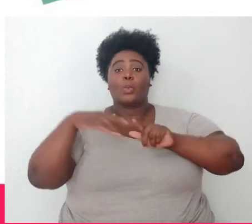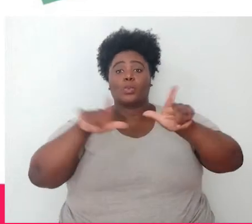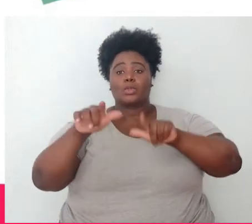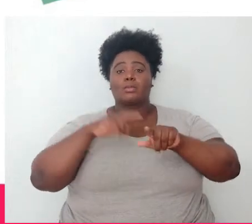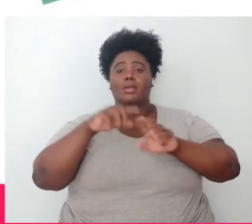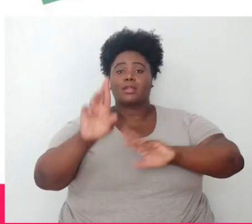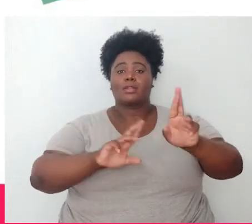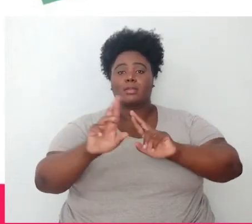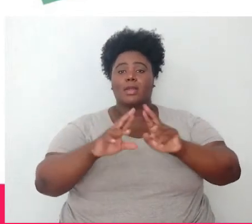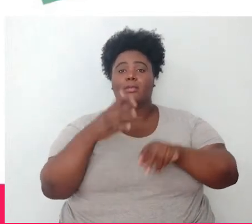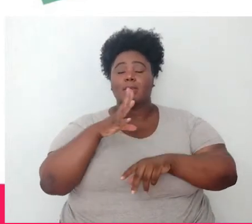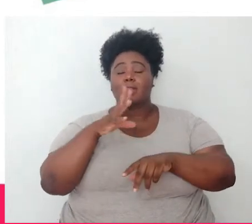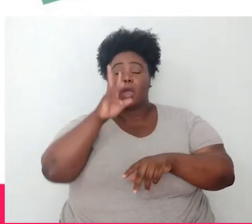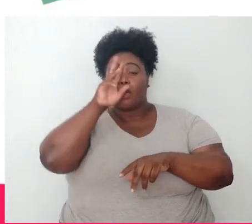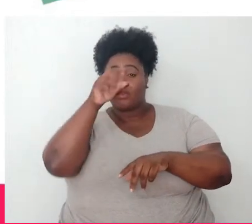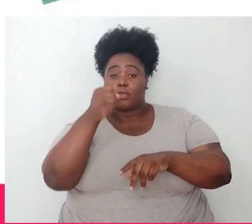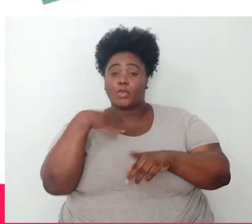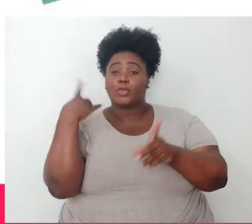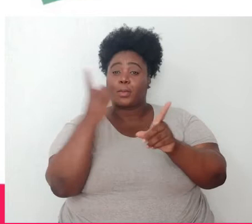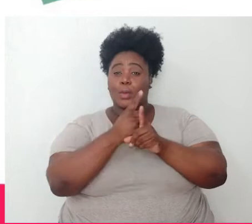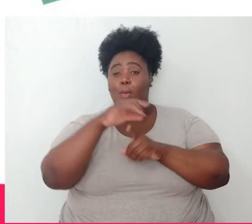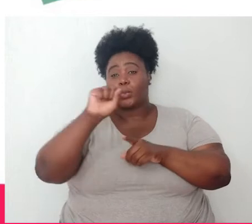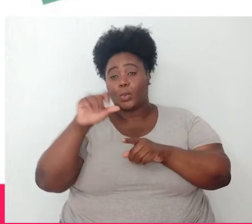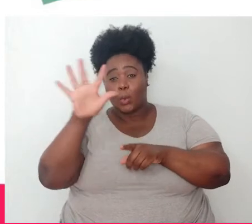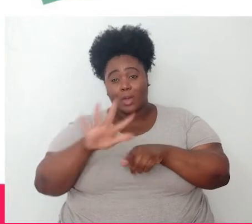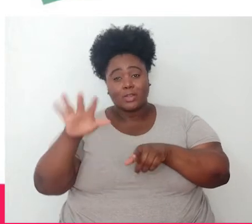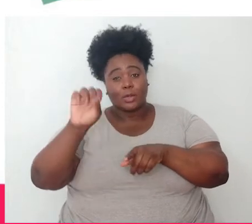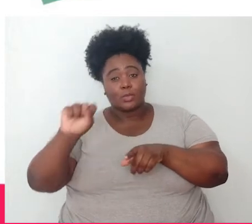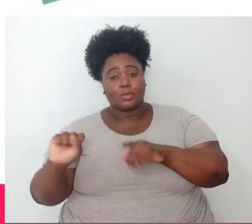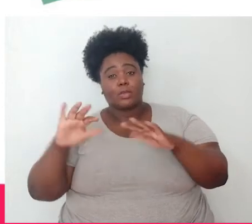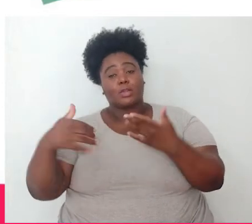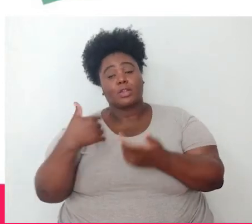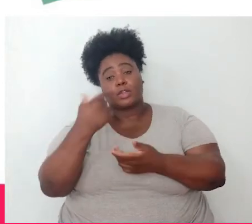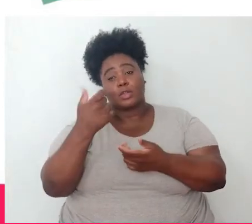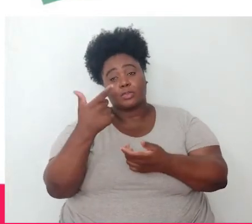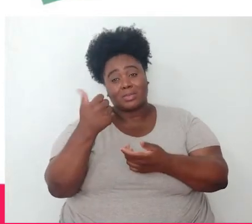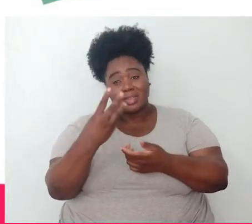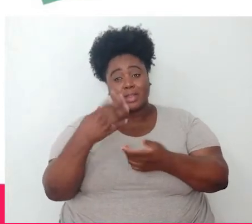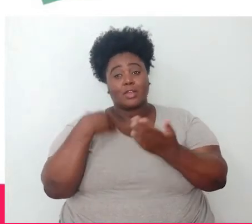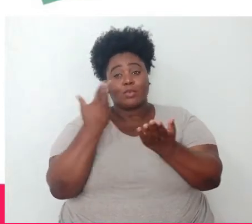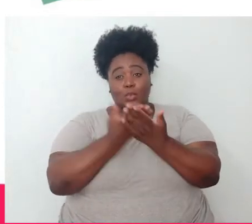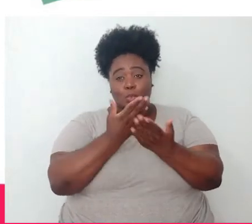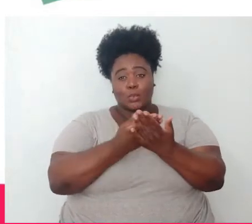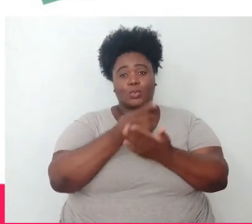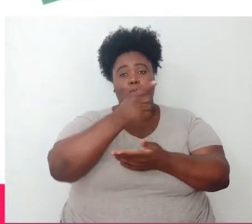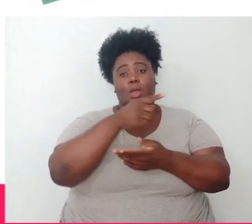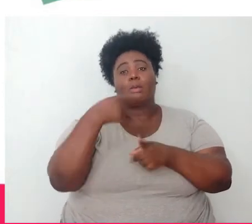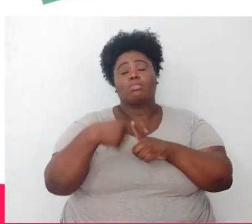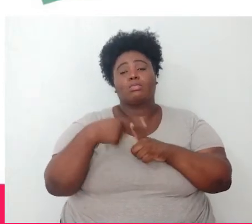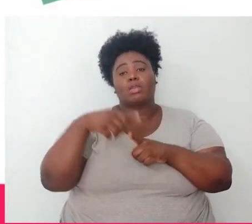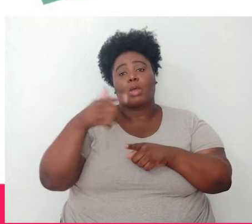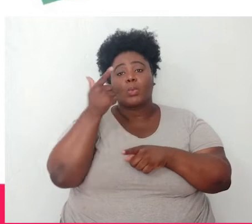do meu encontro com a região Sudeste. Acho que quando em 2013, eu vou estudar no Rio de Janeiro, eu ganhei uma bolsa